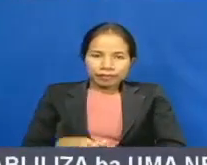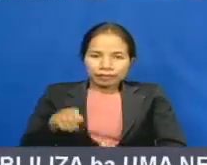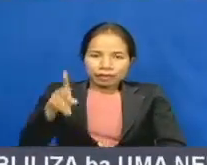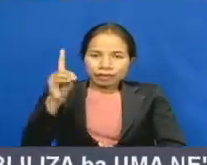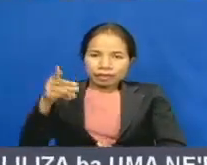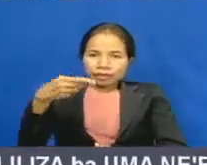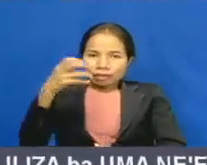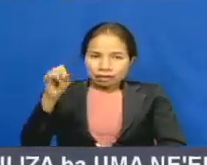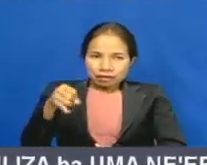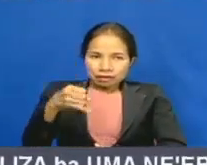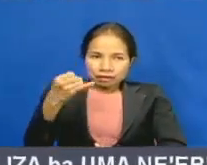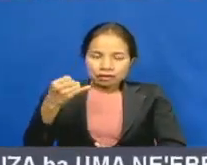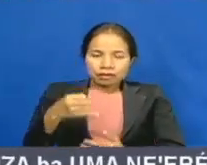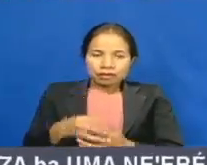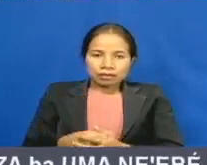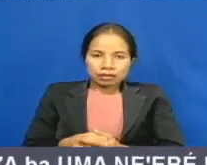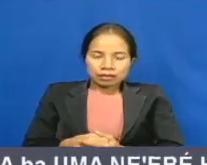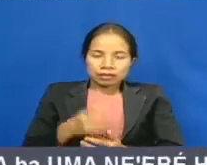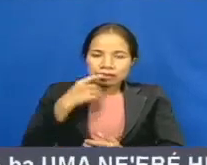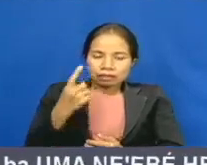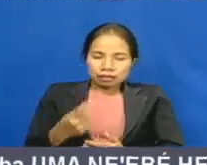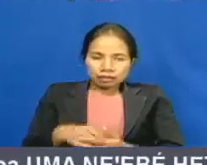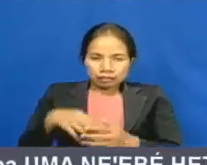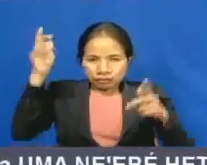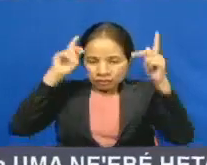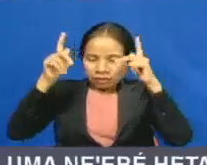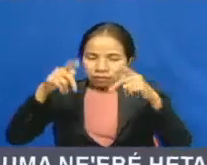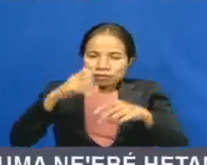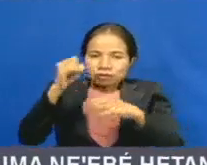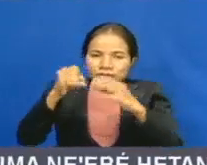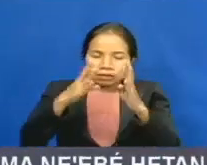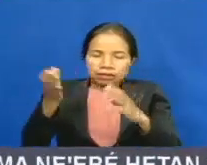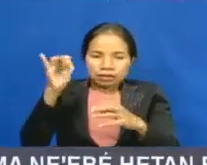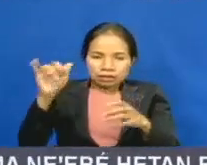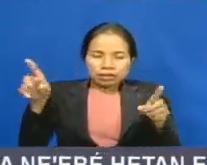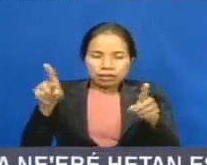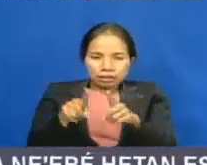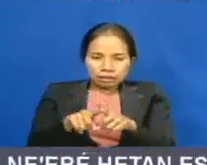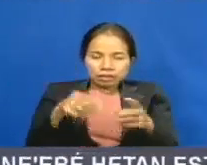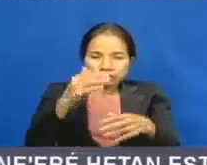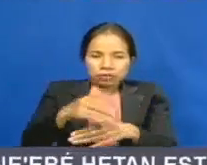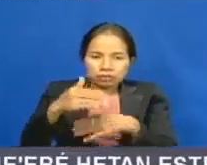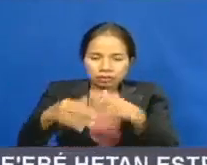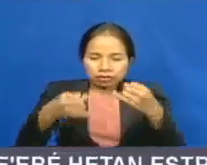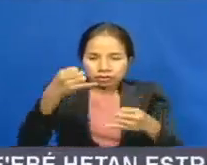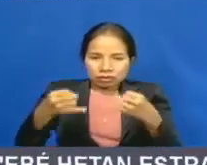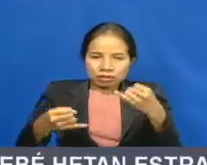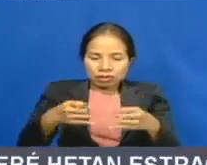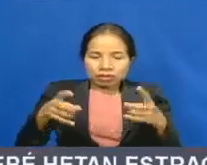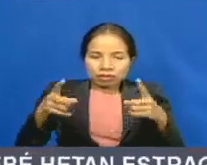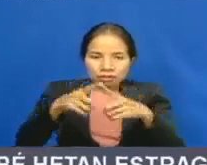Procurador Geral da República Afonso López informa assunto né ba jornalista Sira relaciona o processo justiça